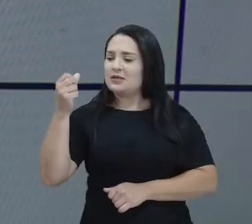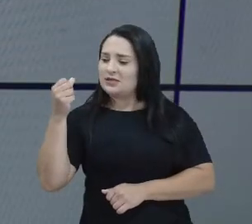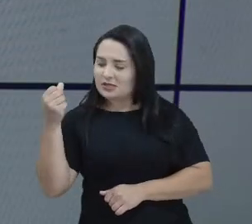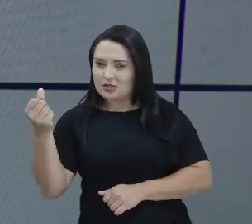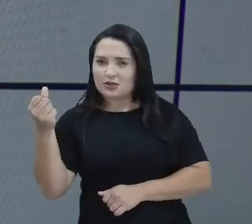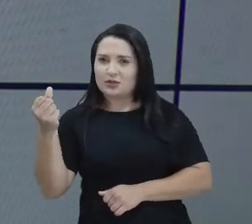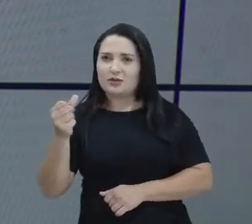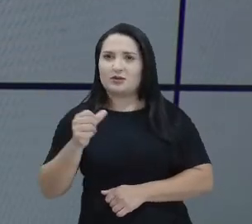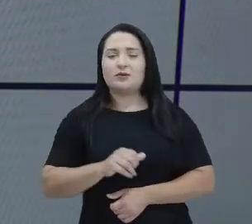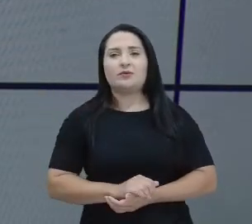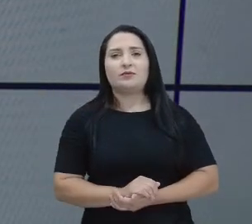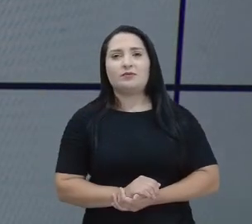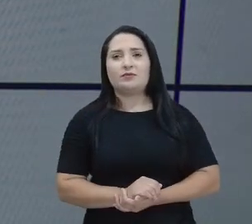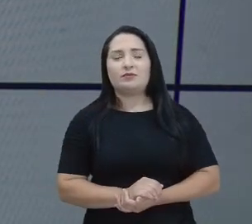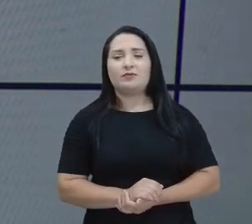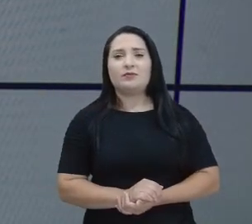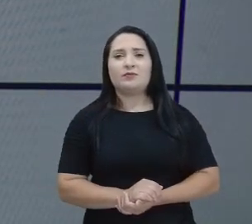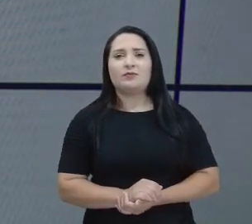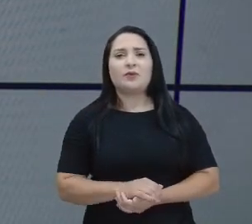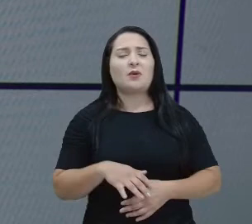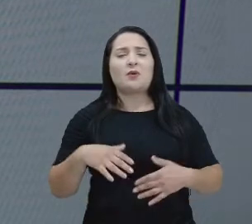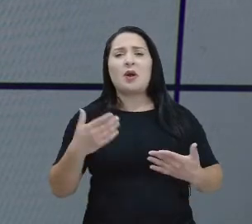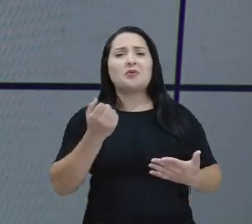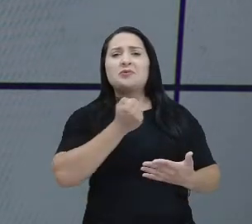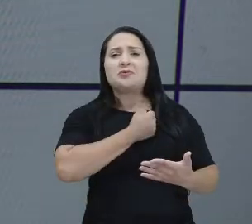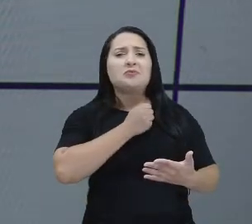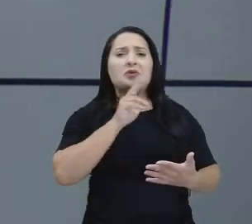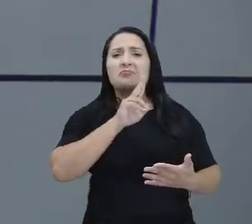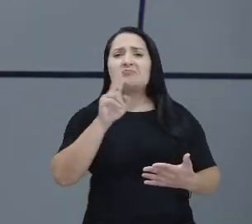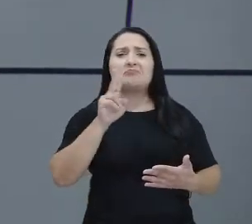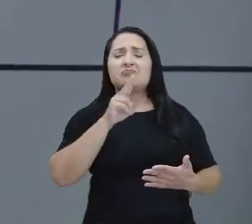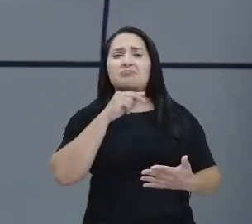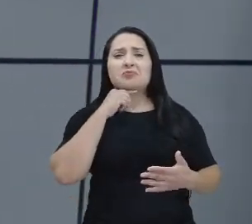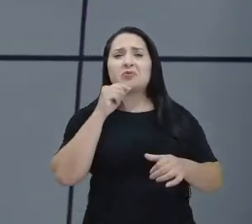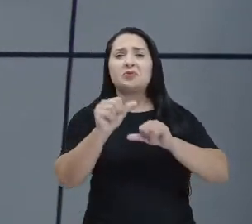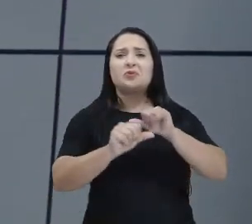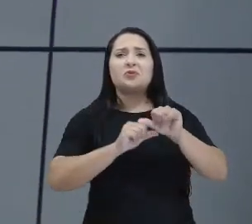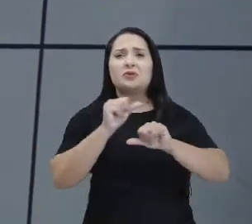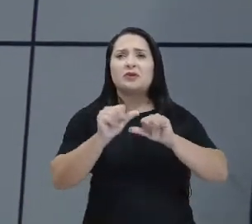356. É? Então, quem é que não mudou o nome aí, professora Iris?